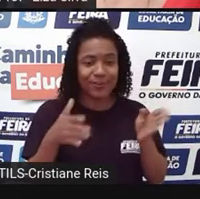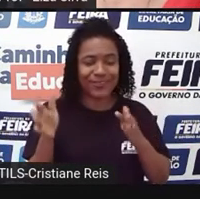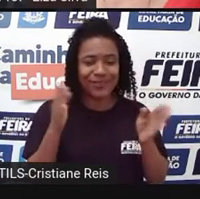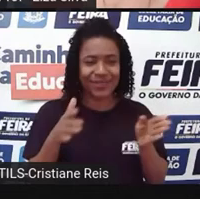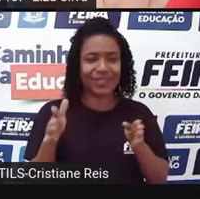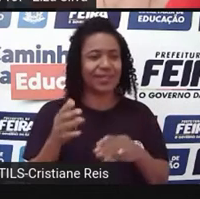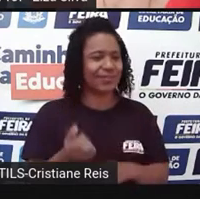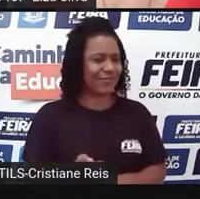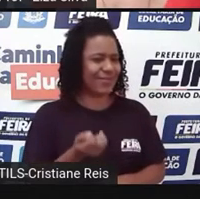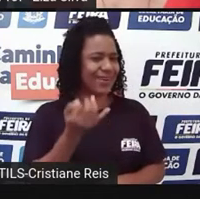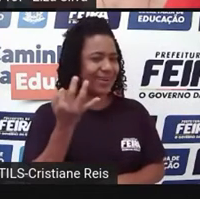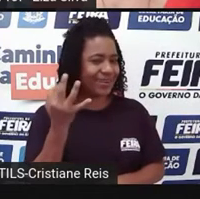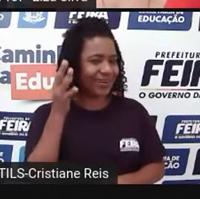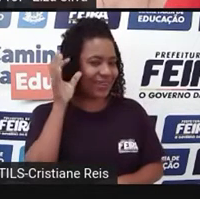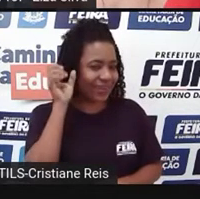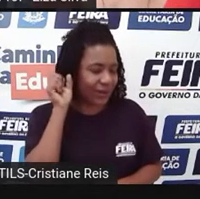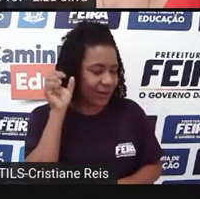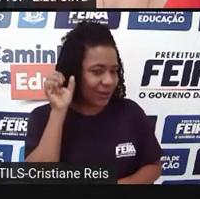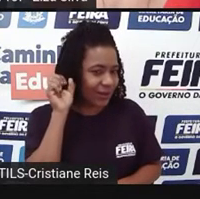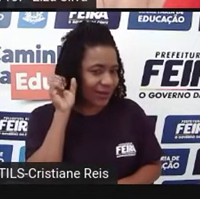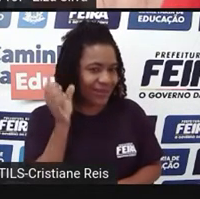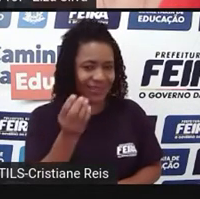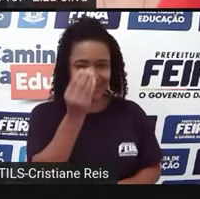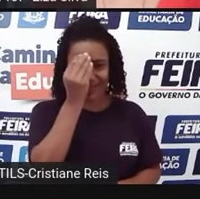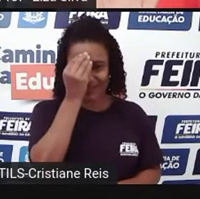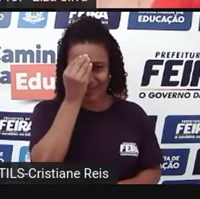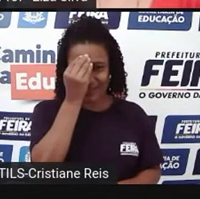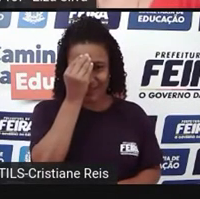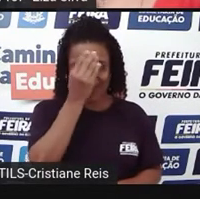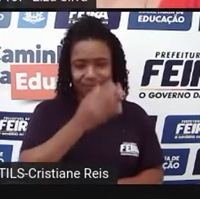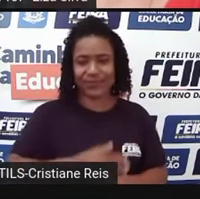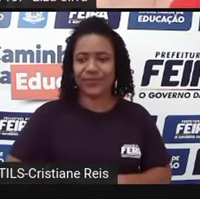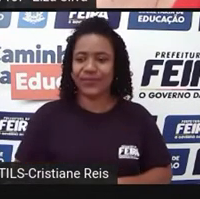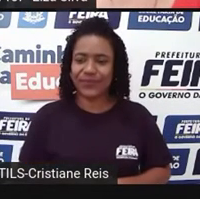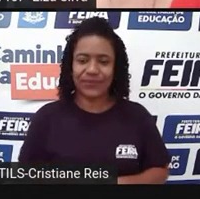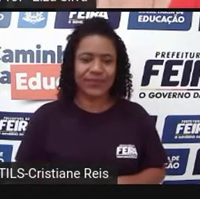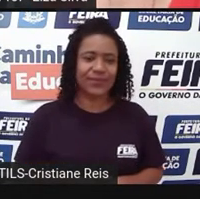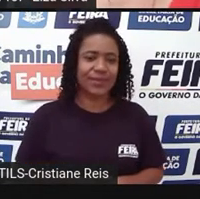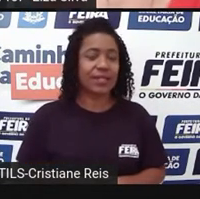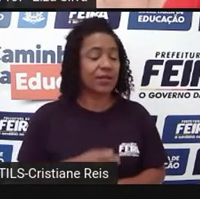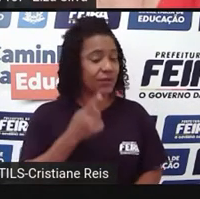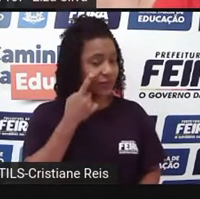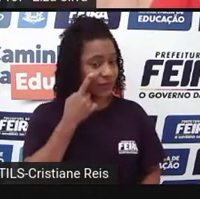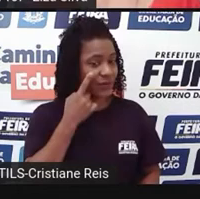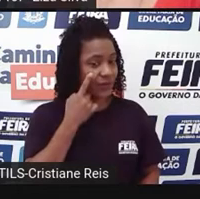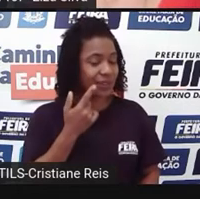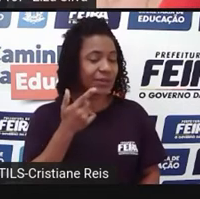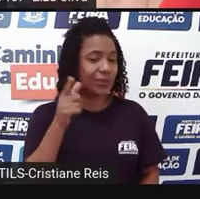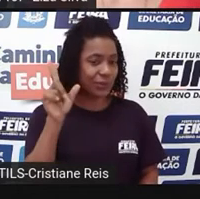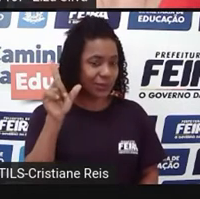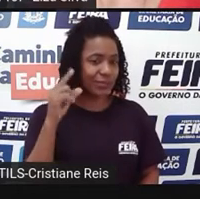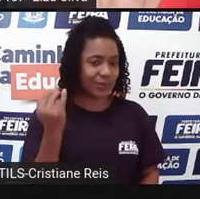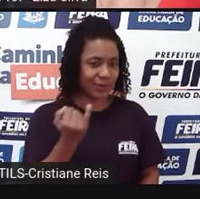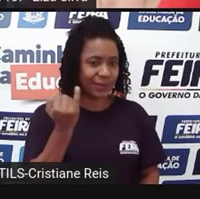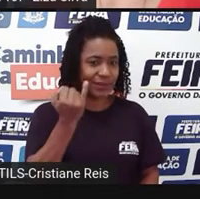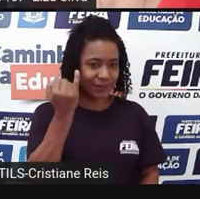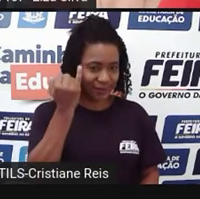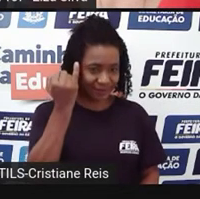pronúncia várias vezes Ok se o dente Então eu quero que vocês observa em outro a tabela